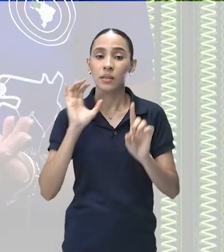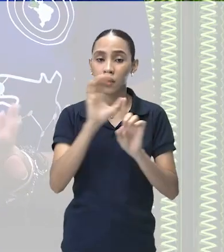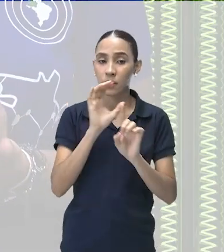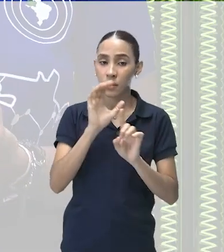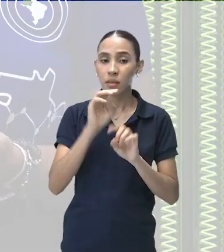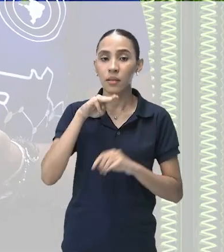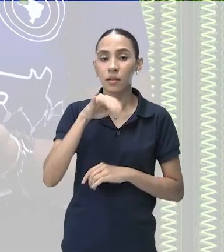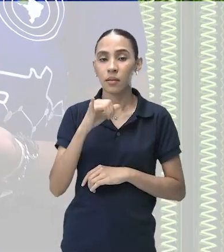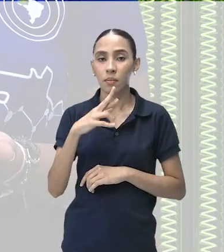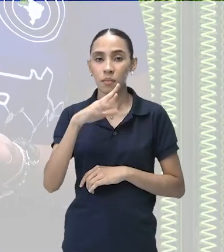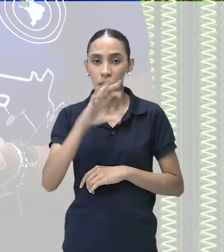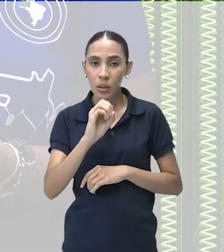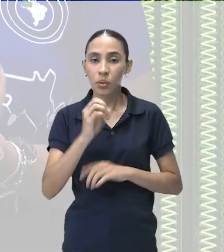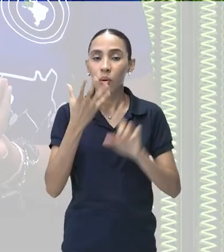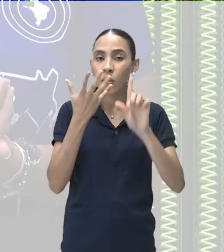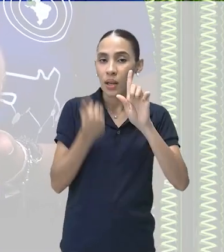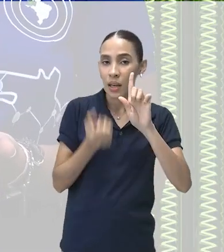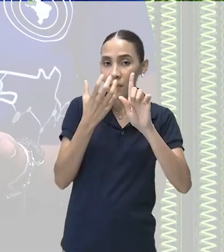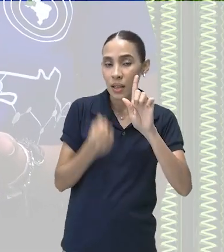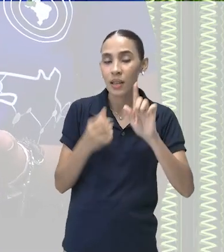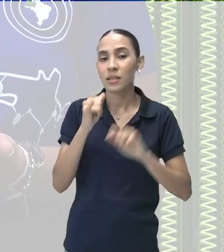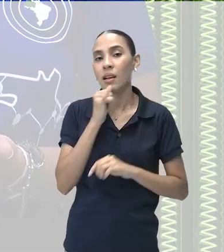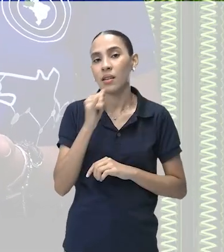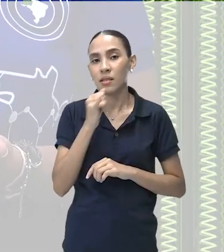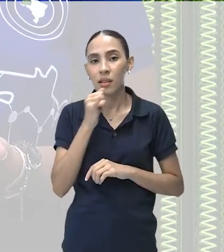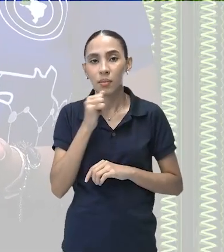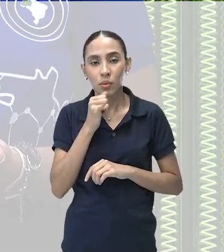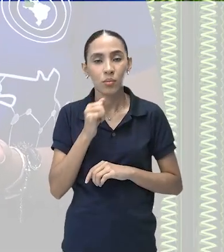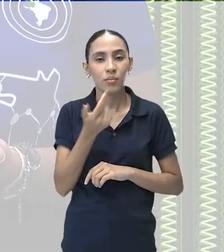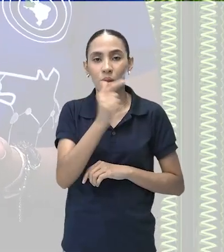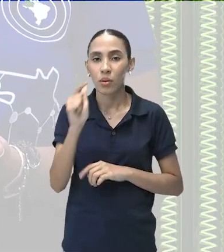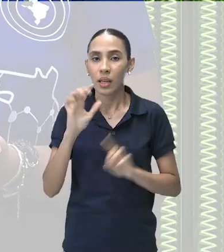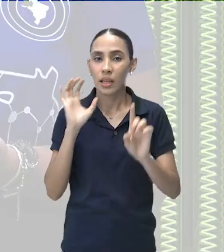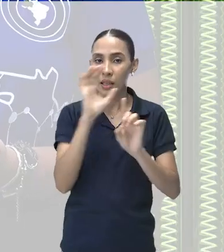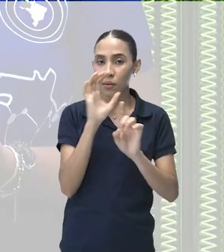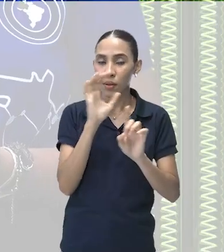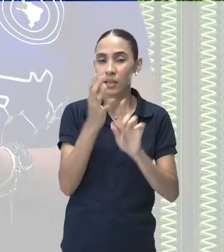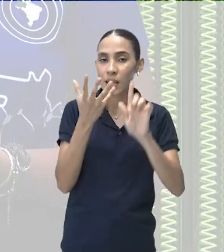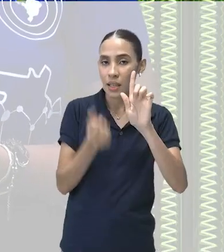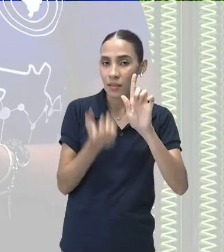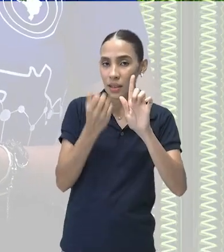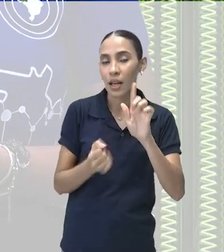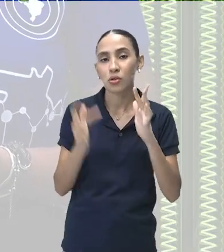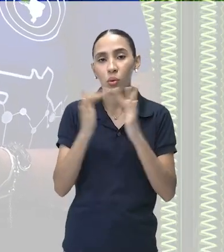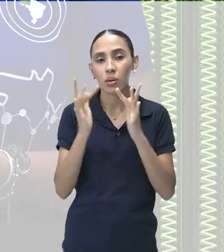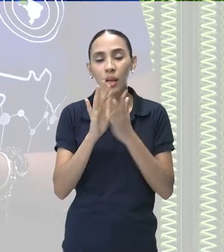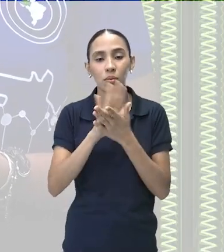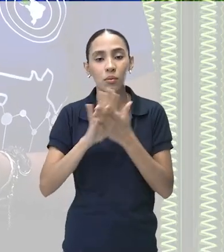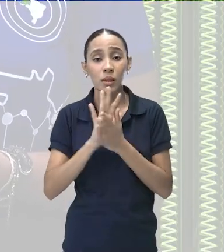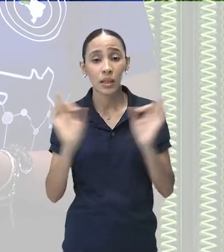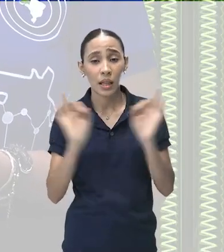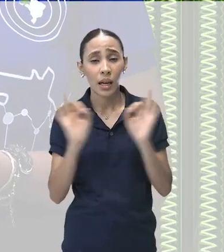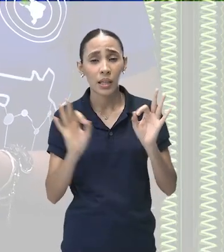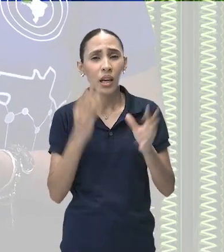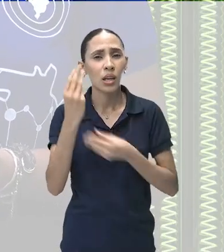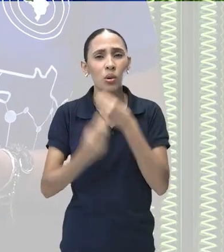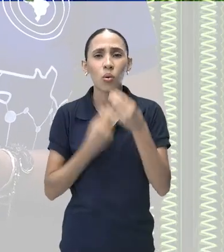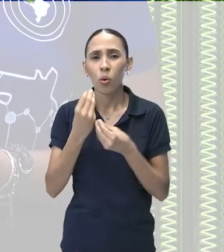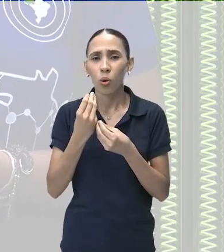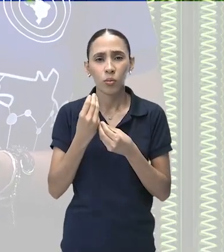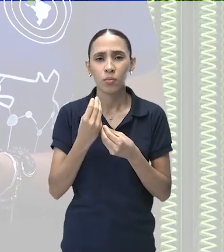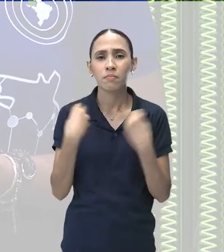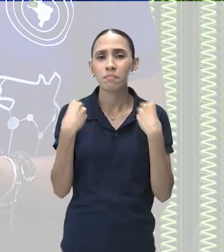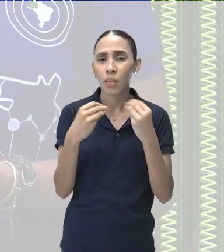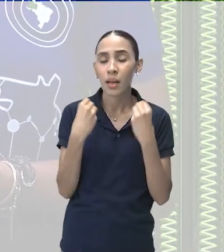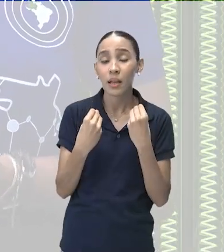pela microgravidade, ou seja, quando a gente não está sob a influência da gravidade. E eles fizeram isso para quê?